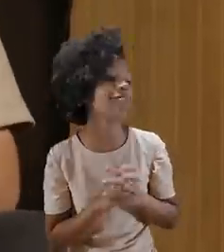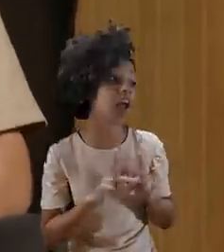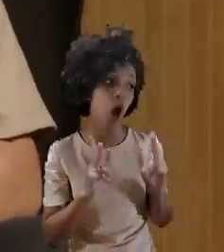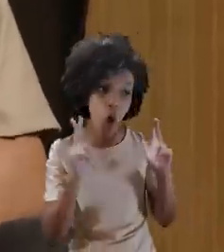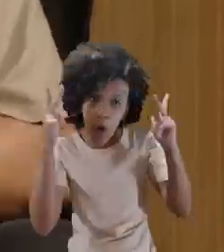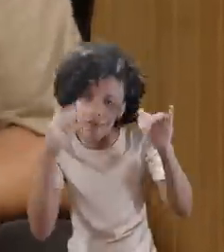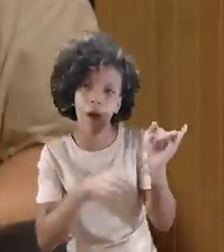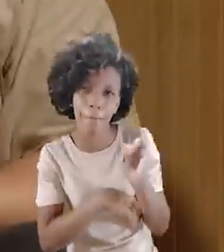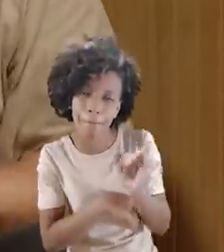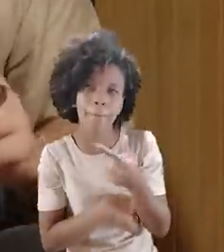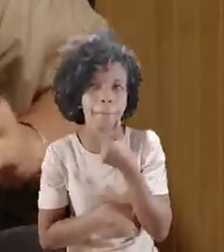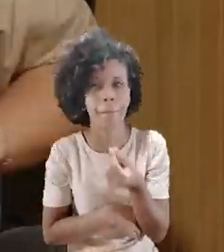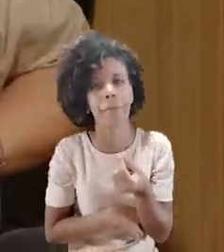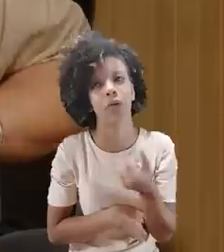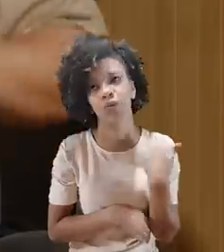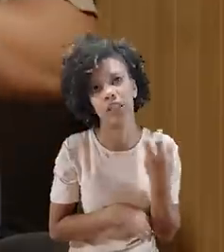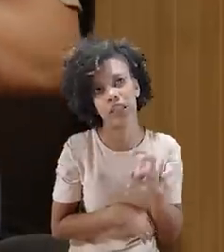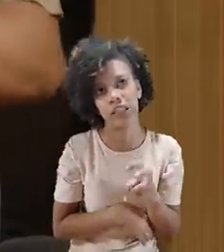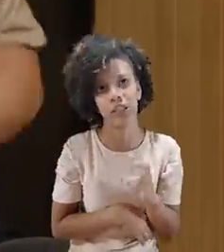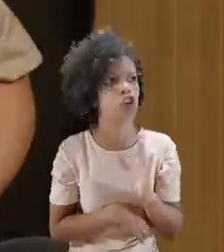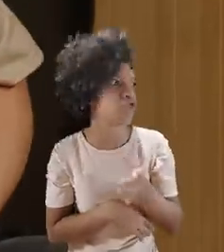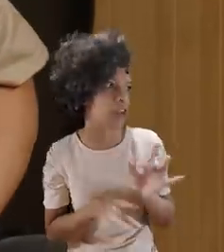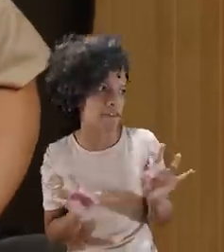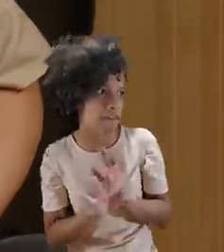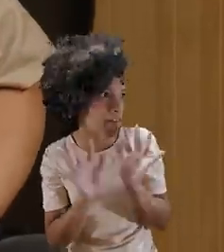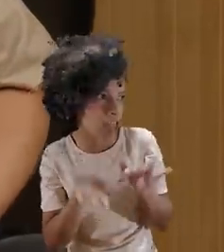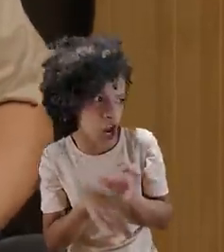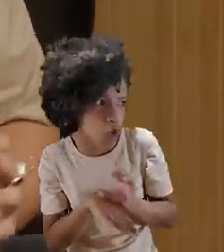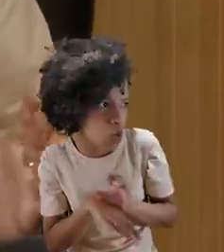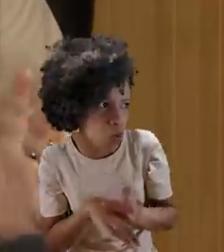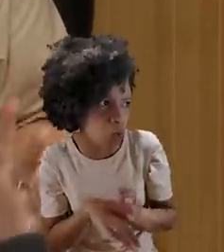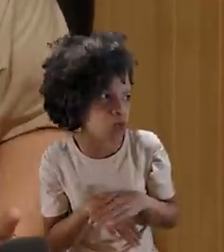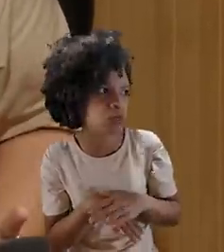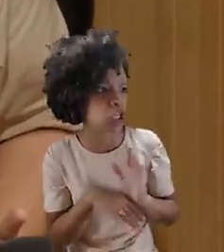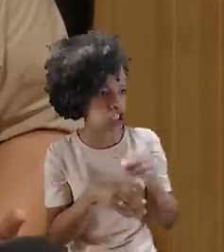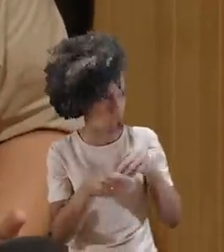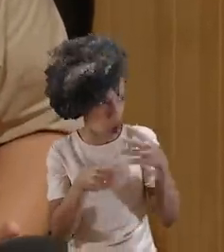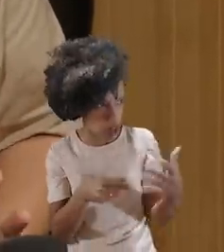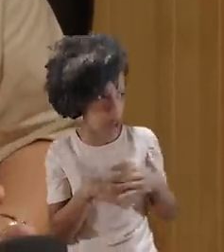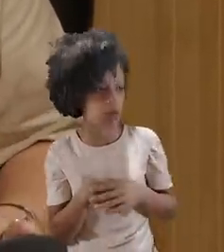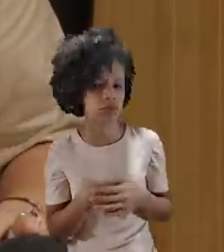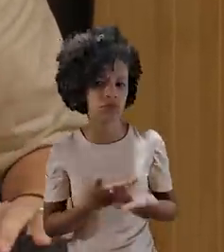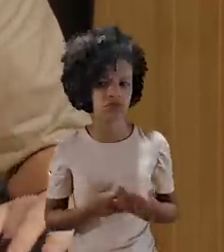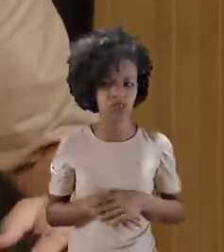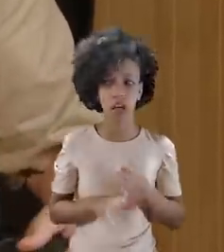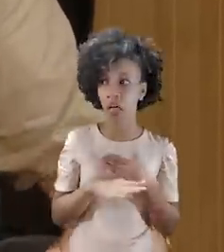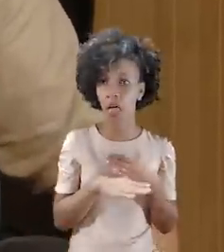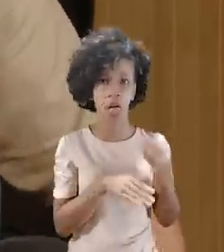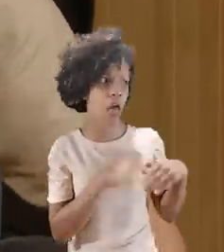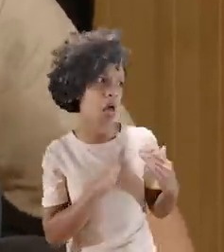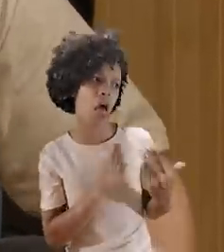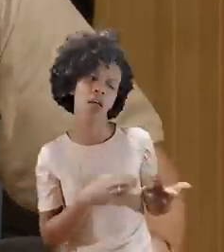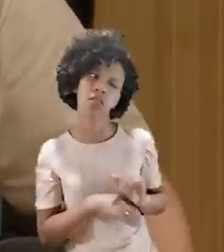cortar o cabelo do meu irmão né É por já terminei o curso já tô com meu material que Tô moscando em